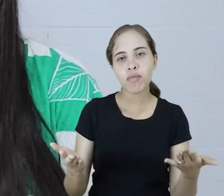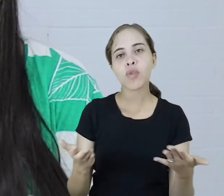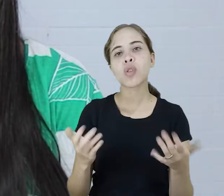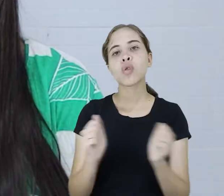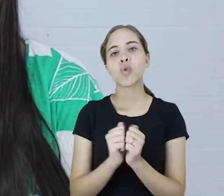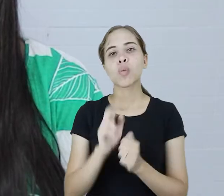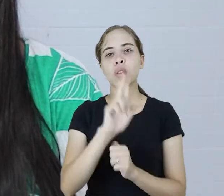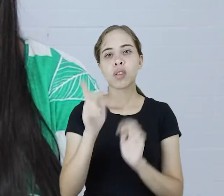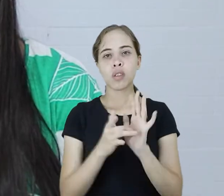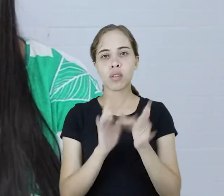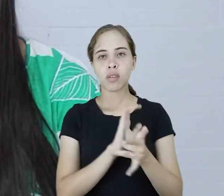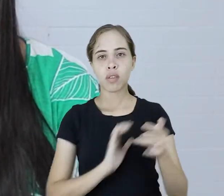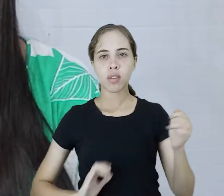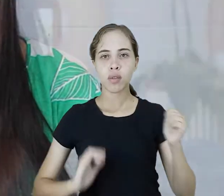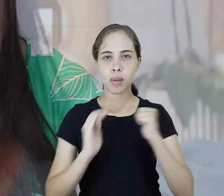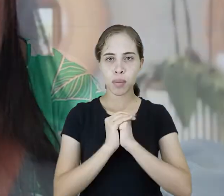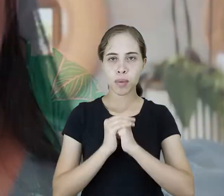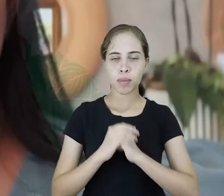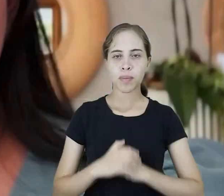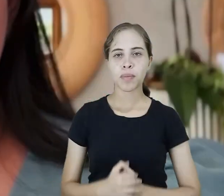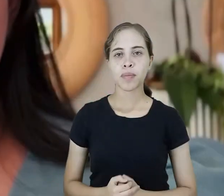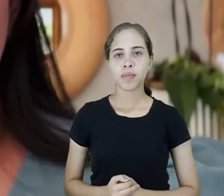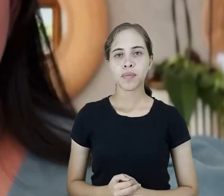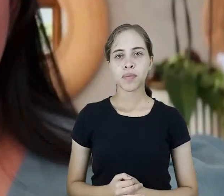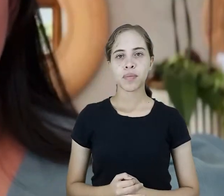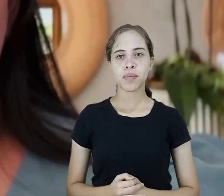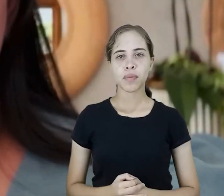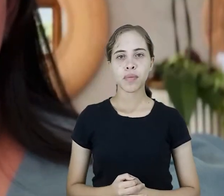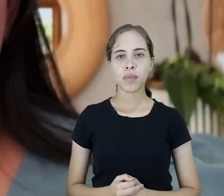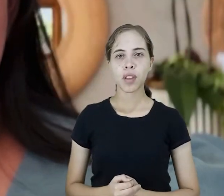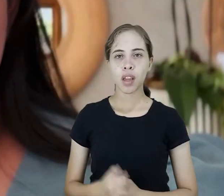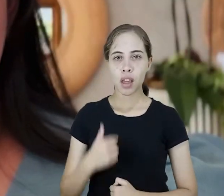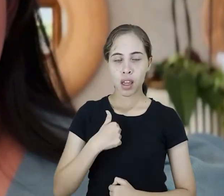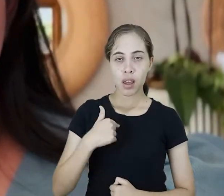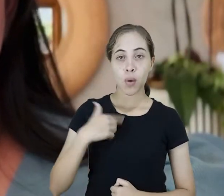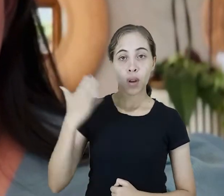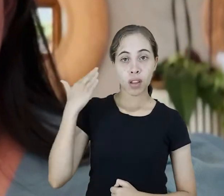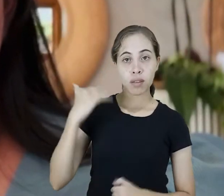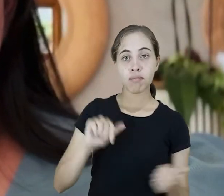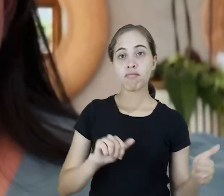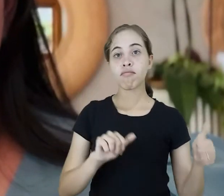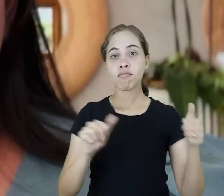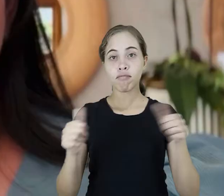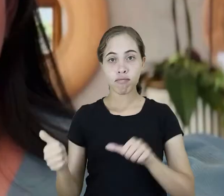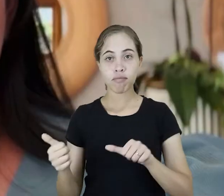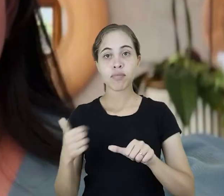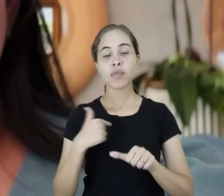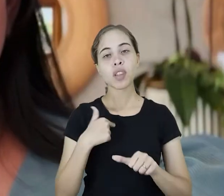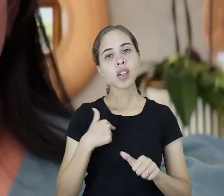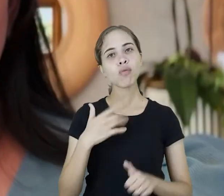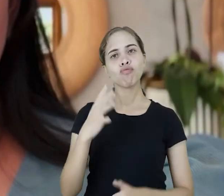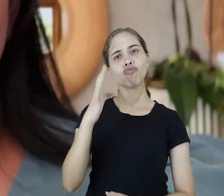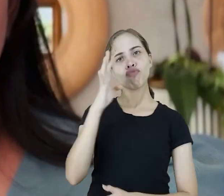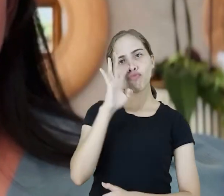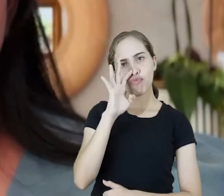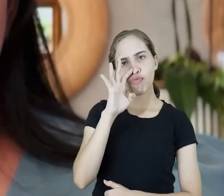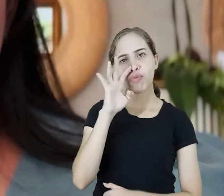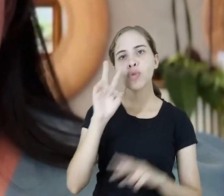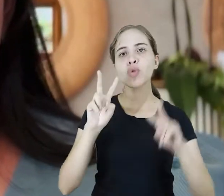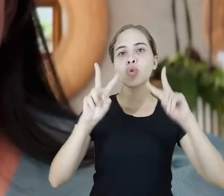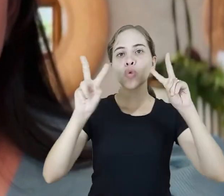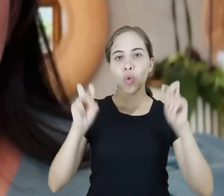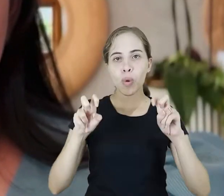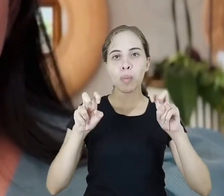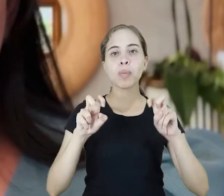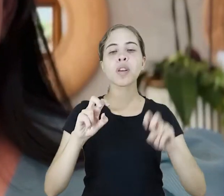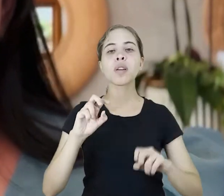compartilhar em nome de Jesus Cristo. Amém. Quando eu me batizei, Eu fiquei encantada com o programa